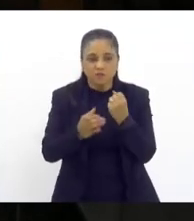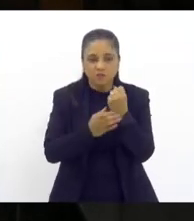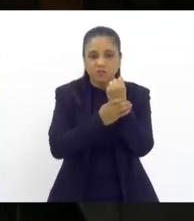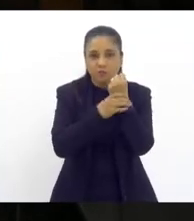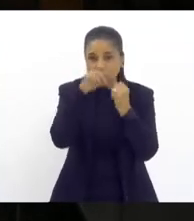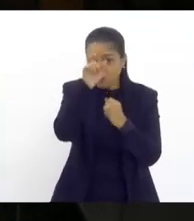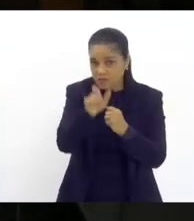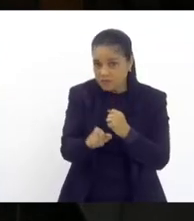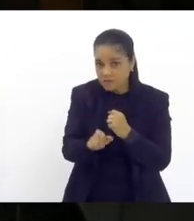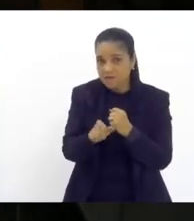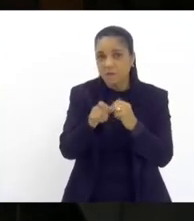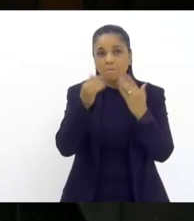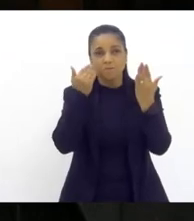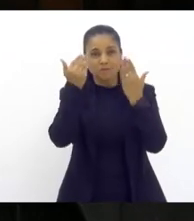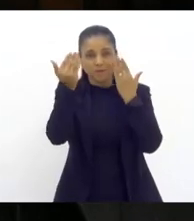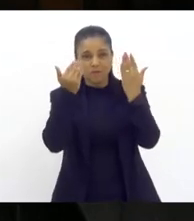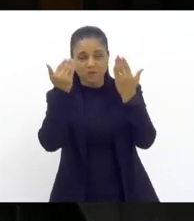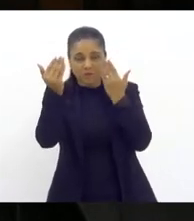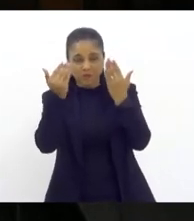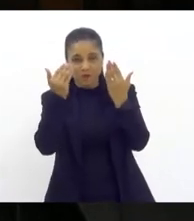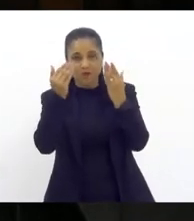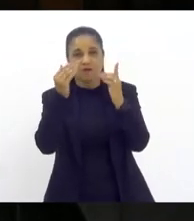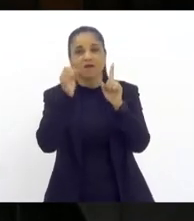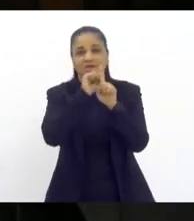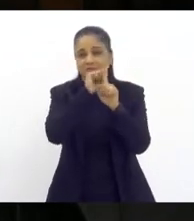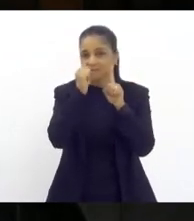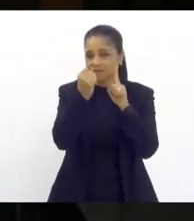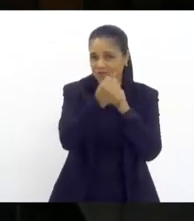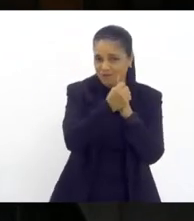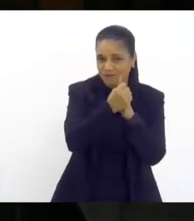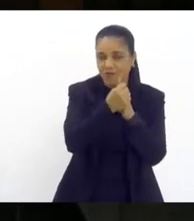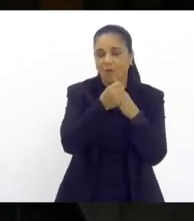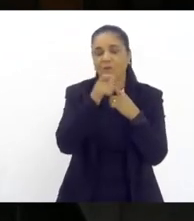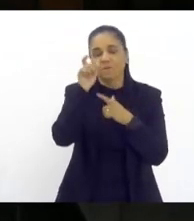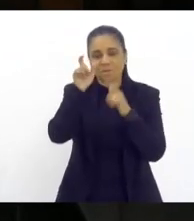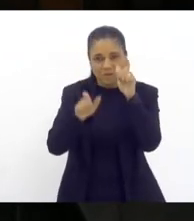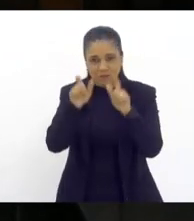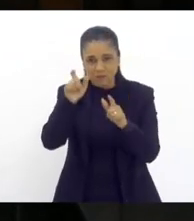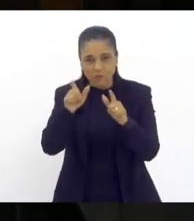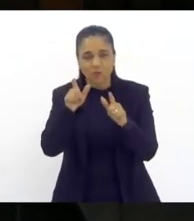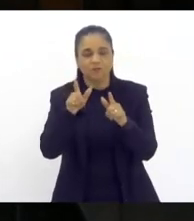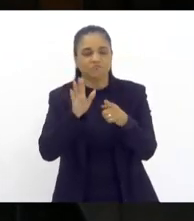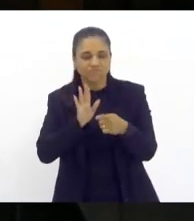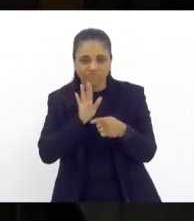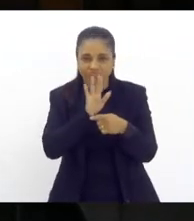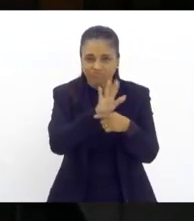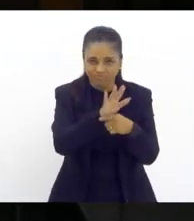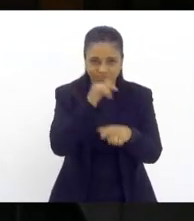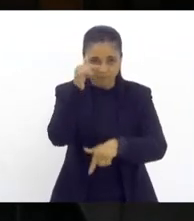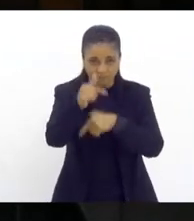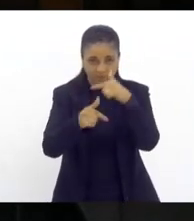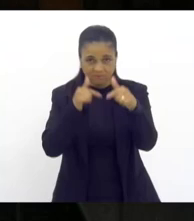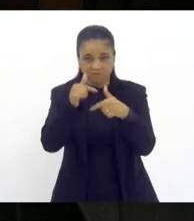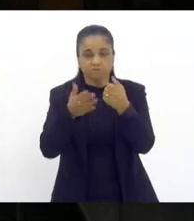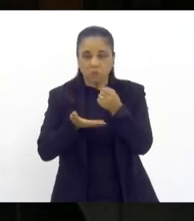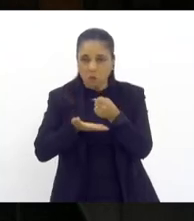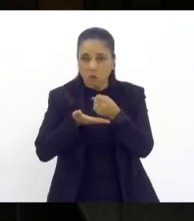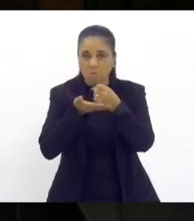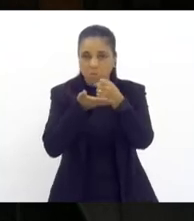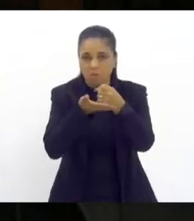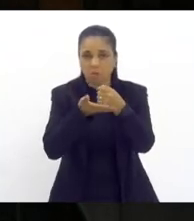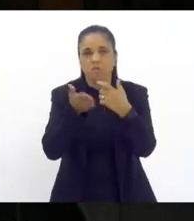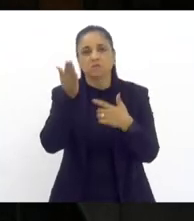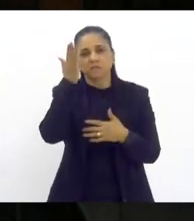a psicóloga, com pessoas que auxiliam esse trabalho. Então, fica aqui todo o meu apoio. A